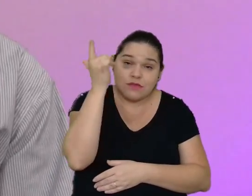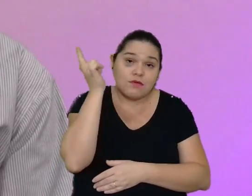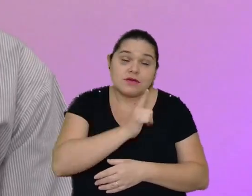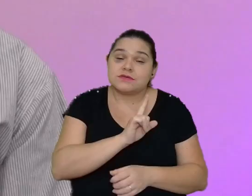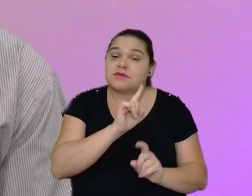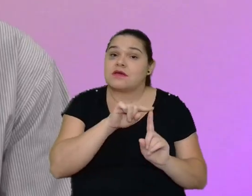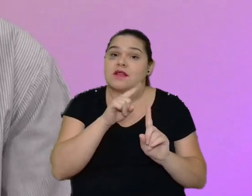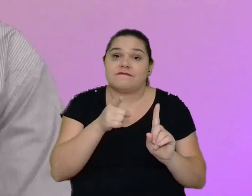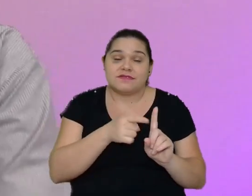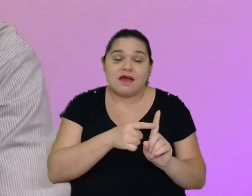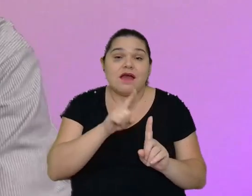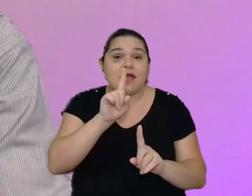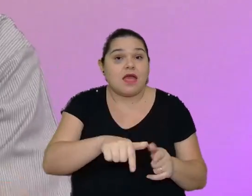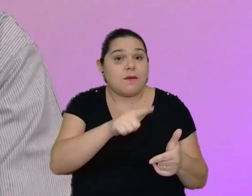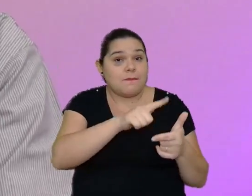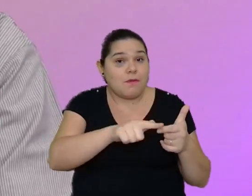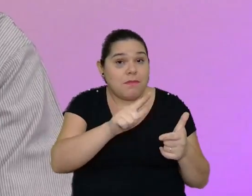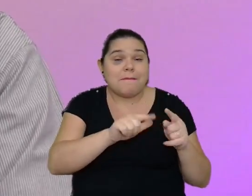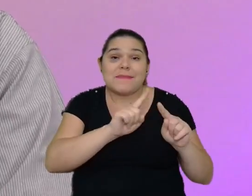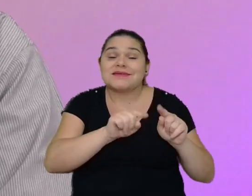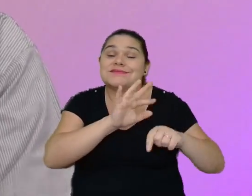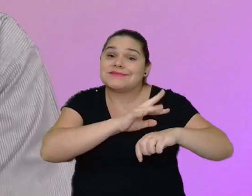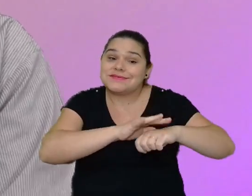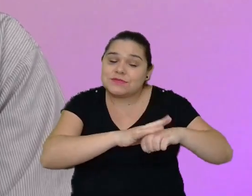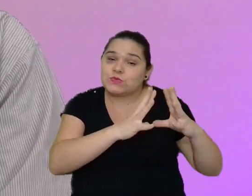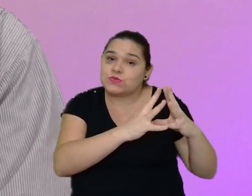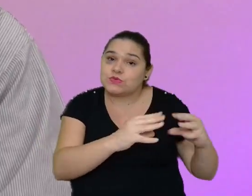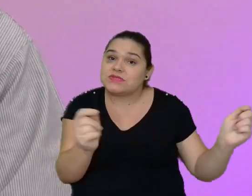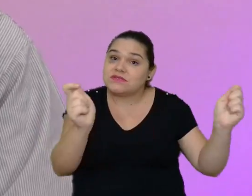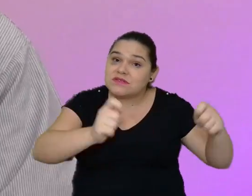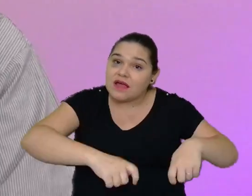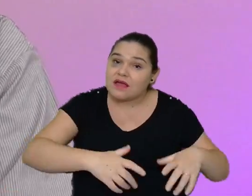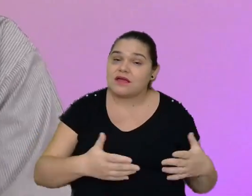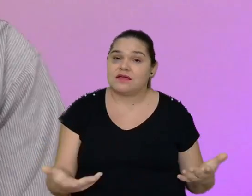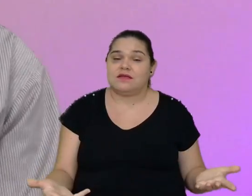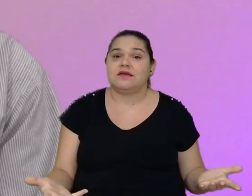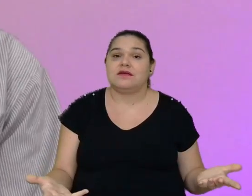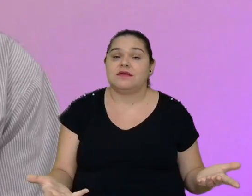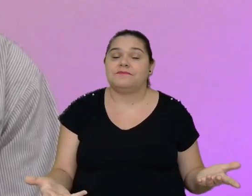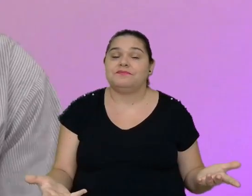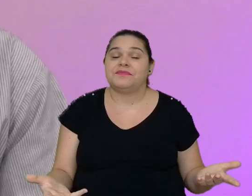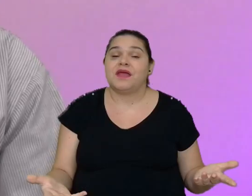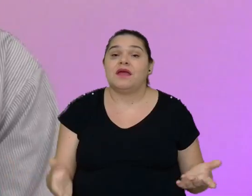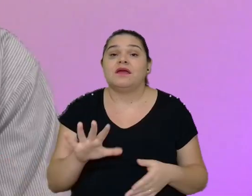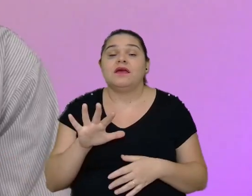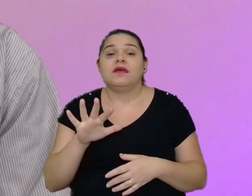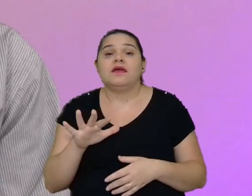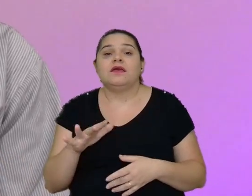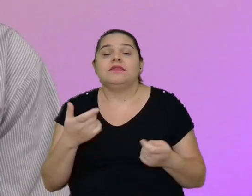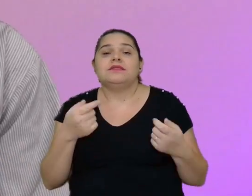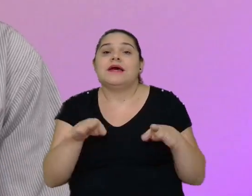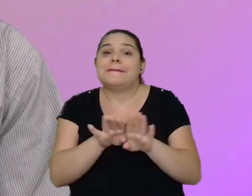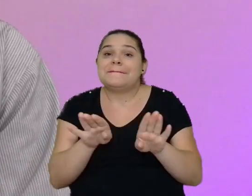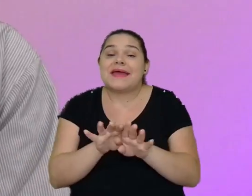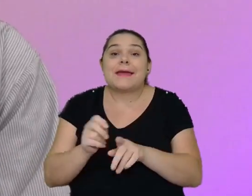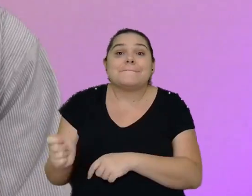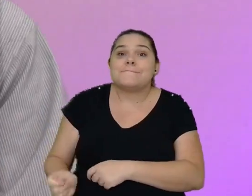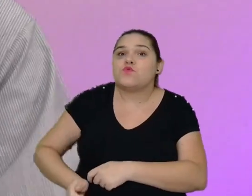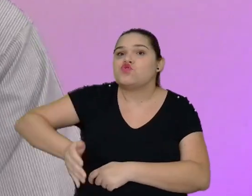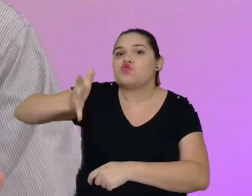tratada. Né? Tem a questão de acesso, né? É caro, ainda é muito caro, então tem que baratear, tem que aparecer